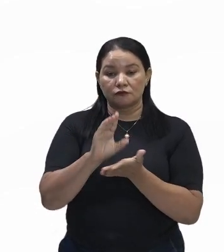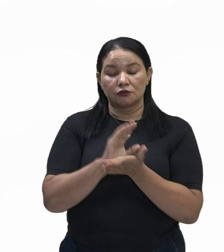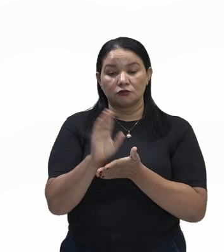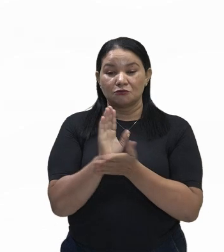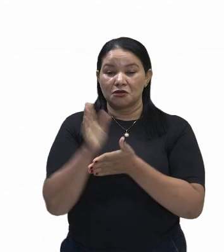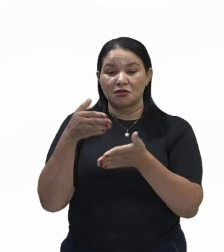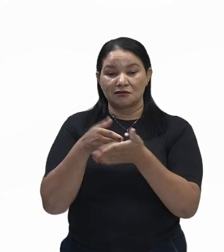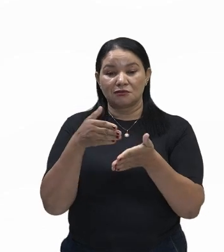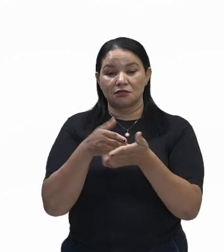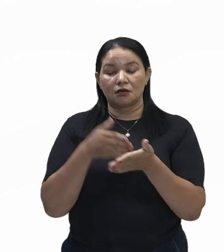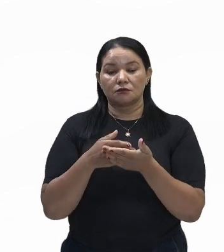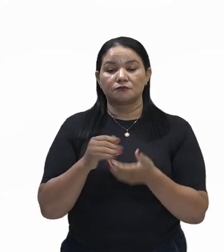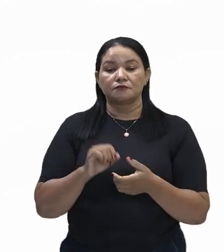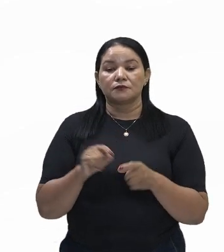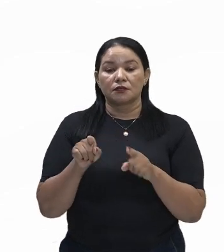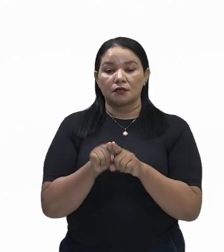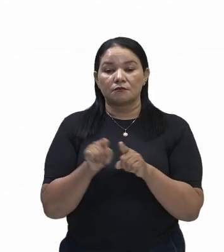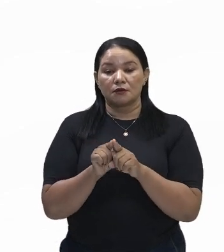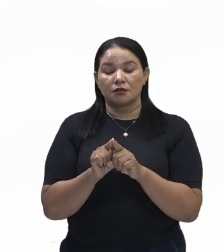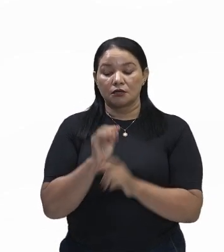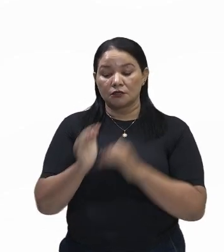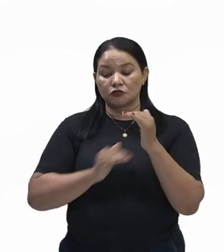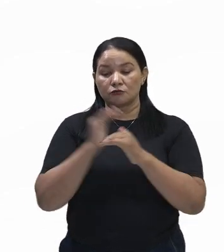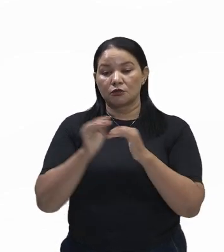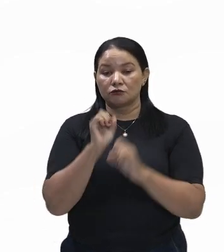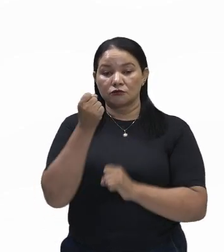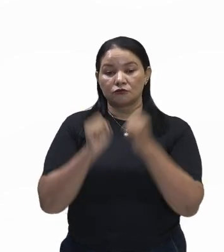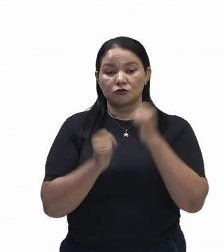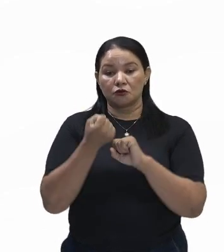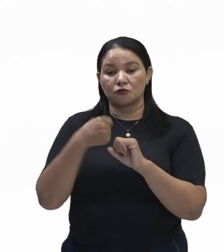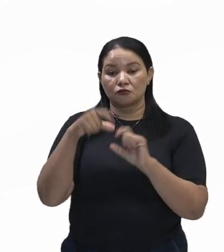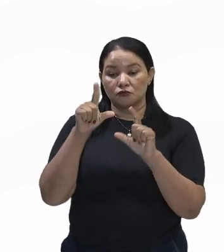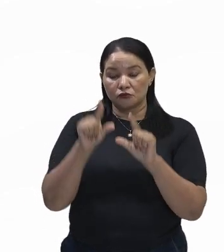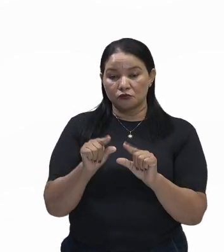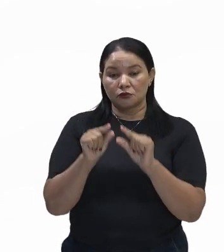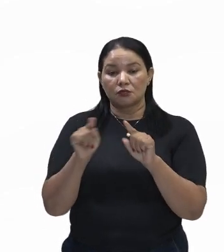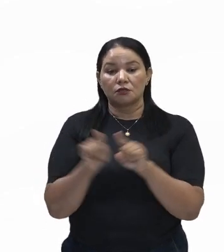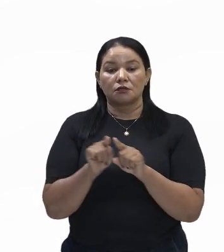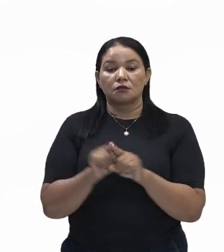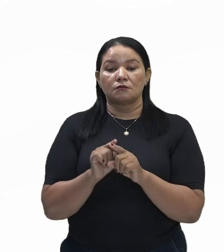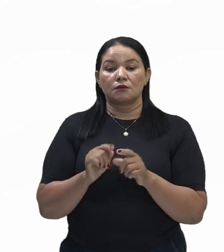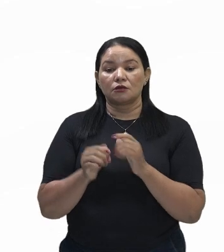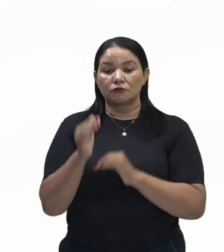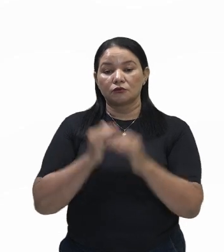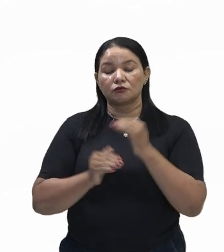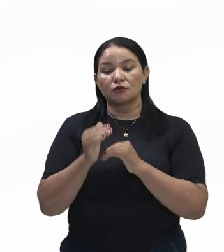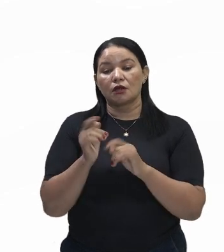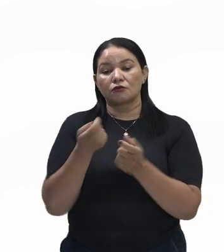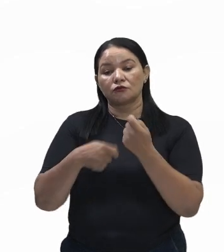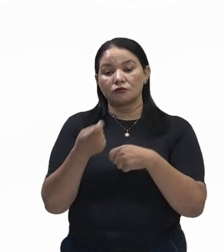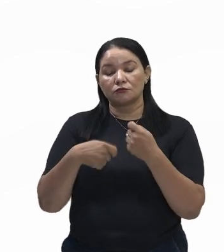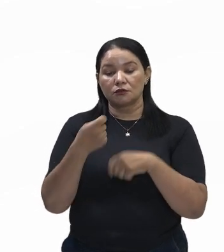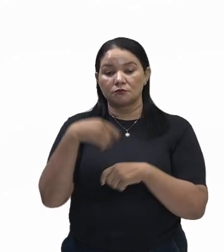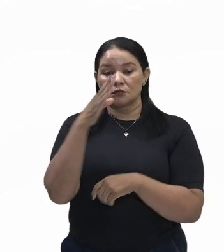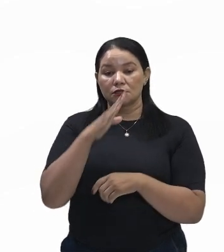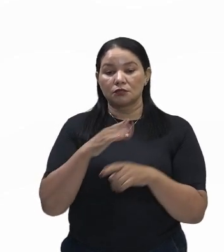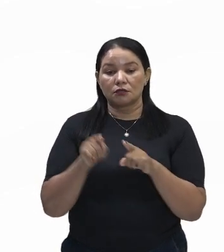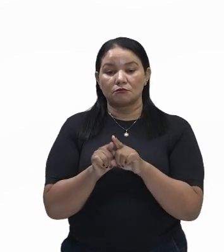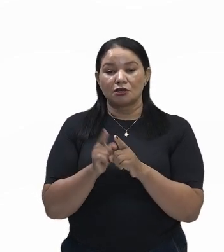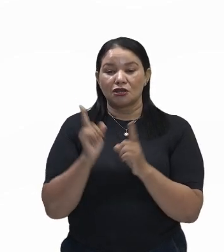limitados, desaceleração do crescimento industrial, recessão da economia brasileira e dificuldades para